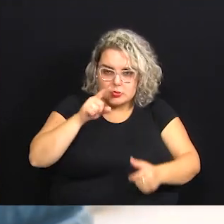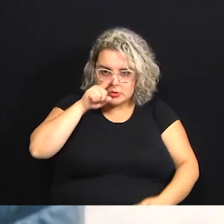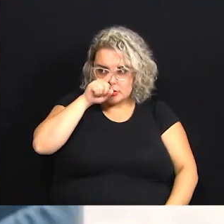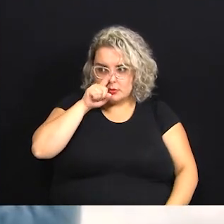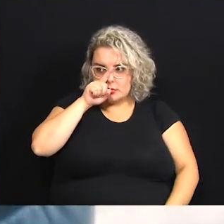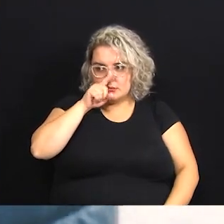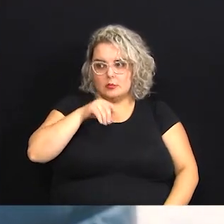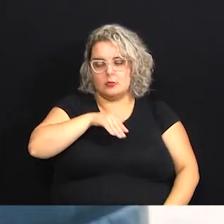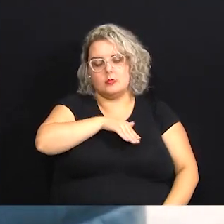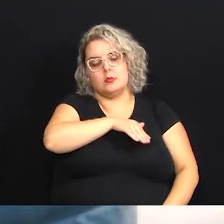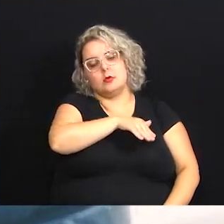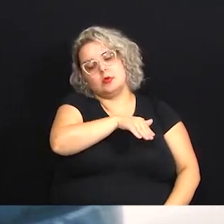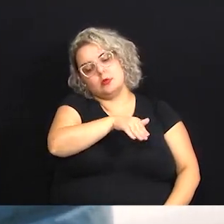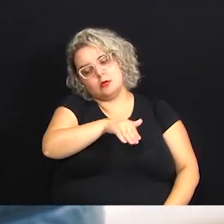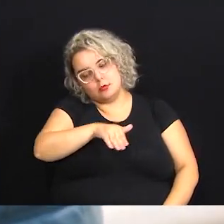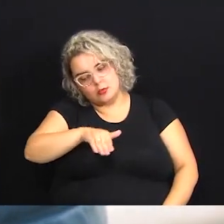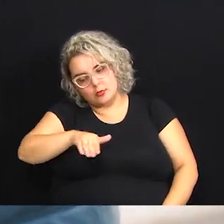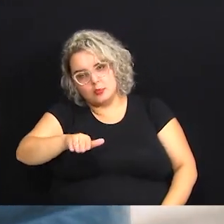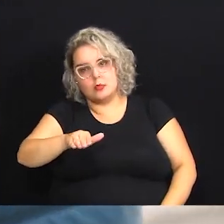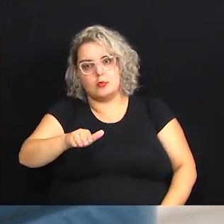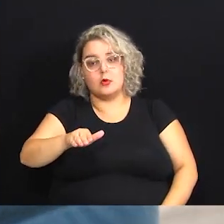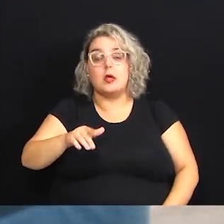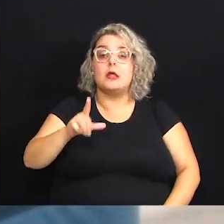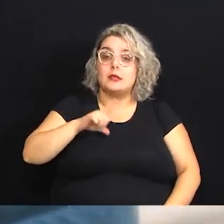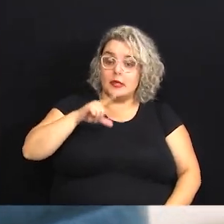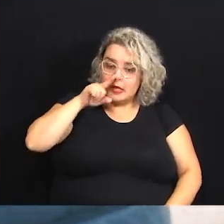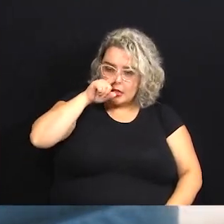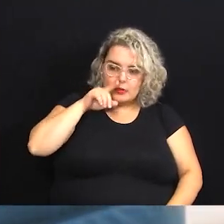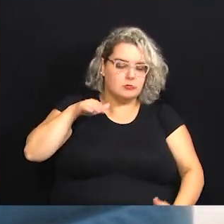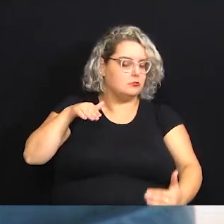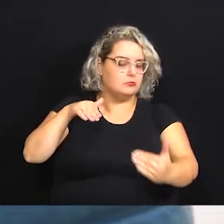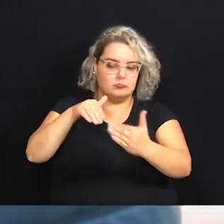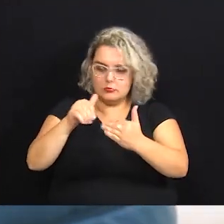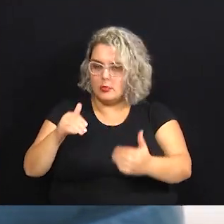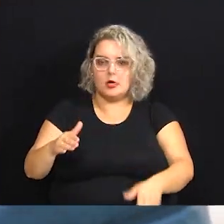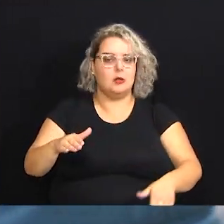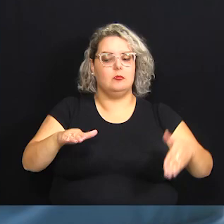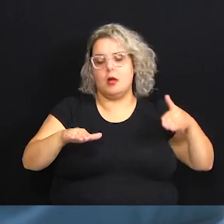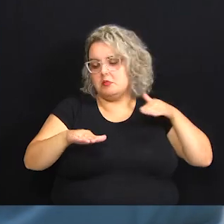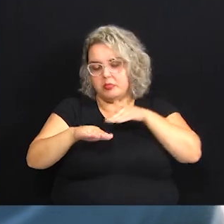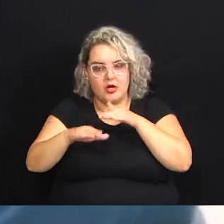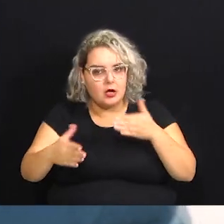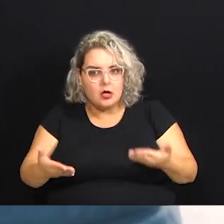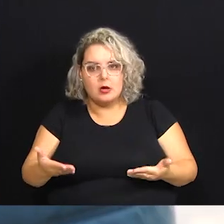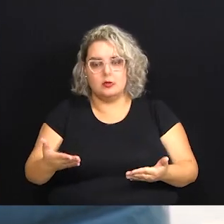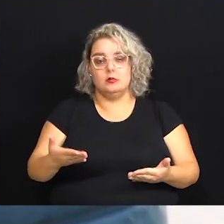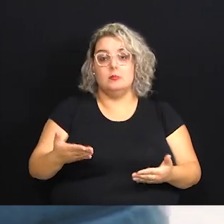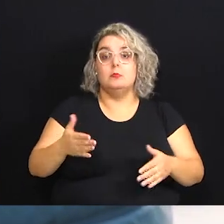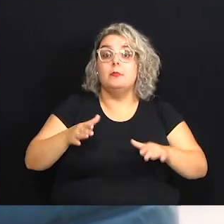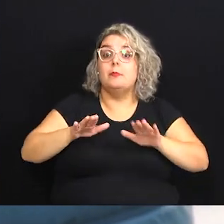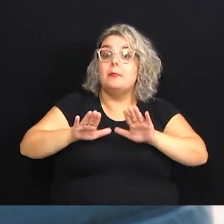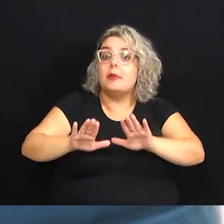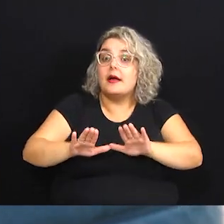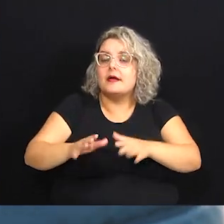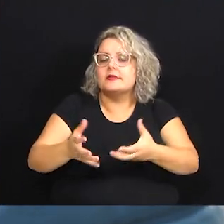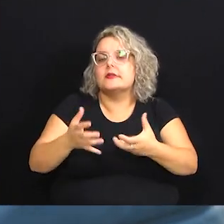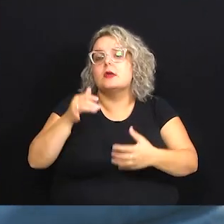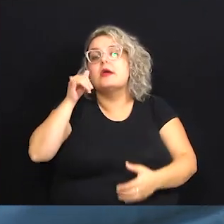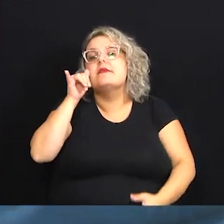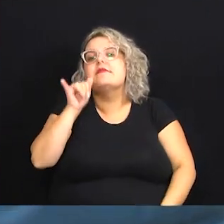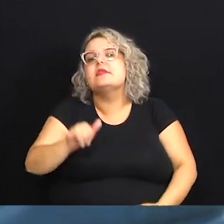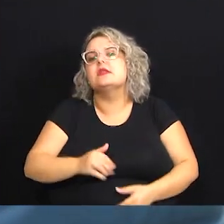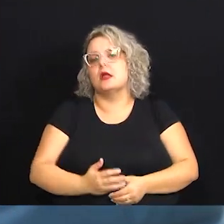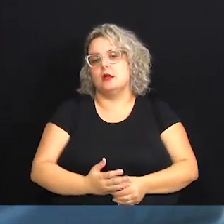Então, eu saio com o meu carro, eu corro alguns riscos de baterem no meu carro, mas eu quero